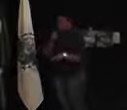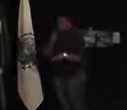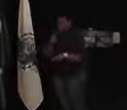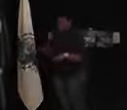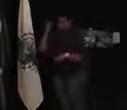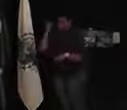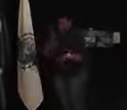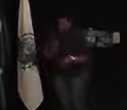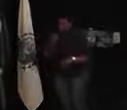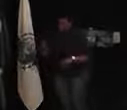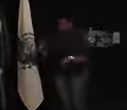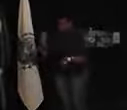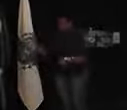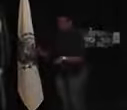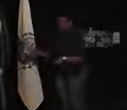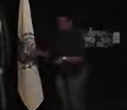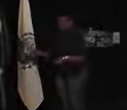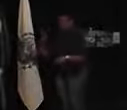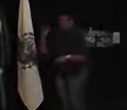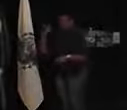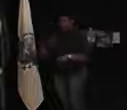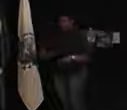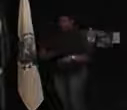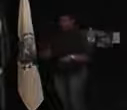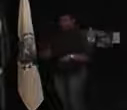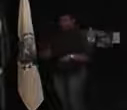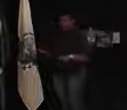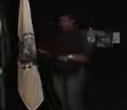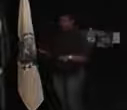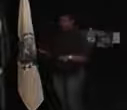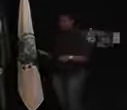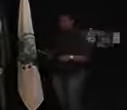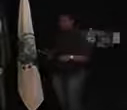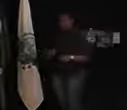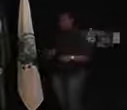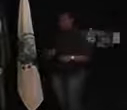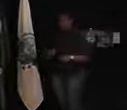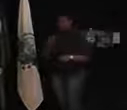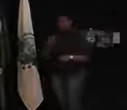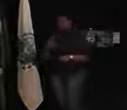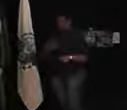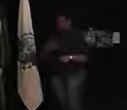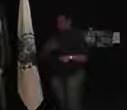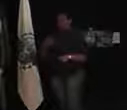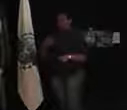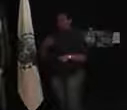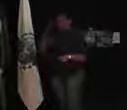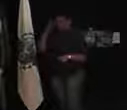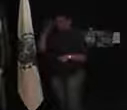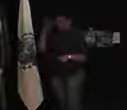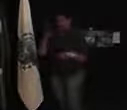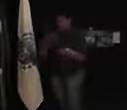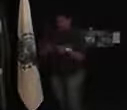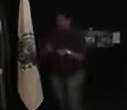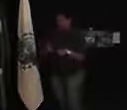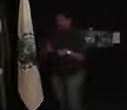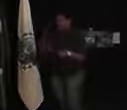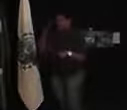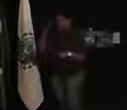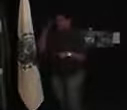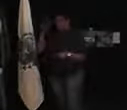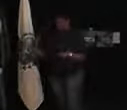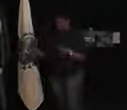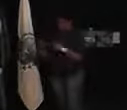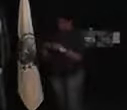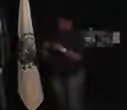ouve muito isso, né? Eu consigo controlar. Isso de forma que ele pense que você quer ele perto de você, porque